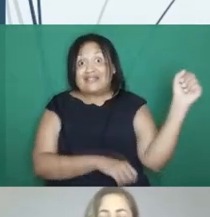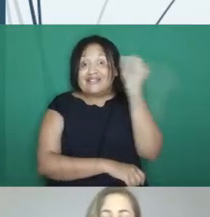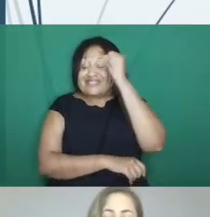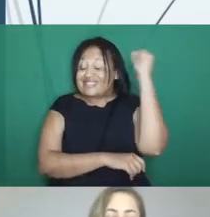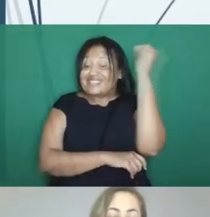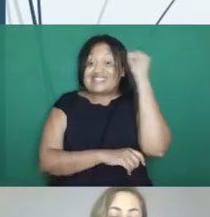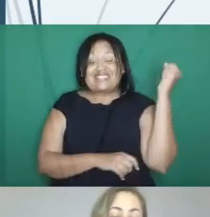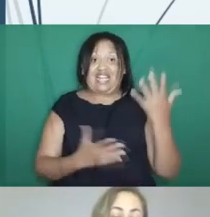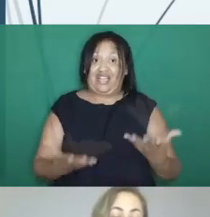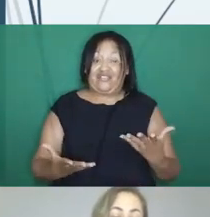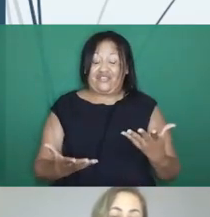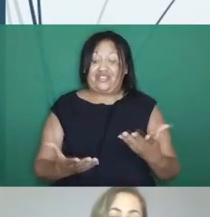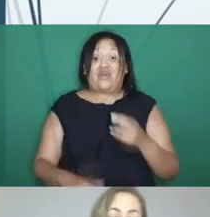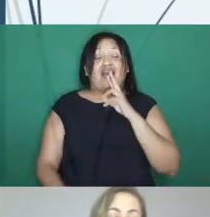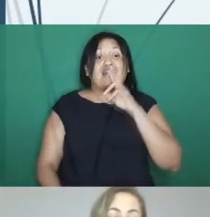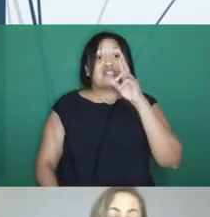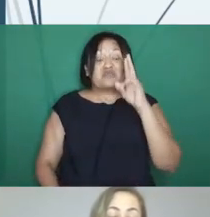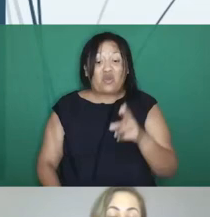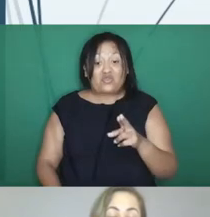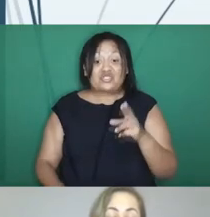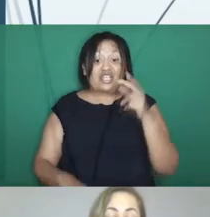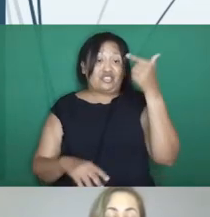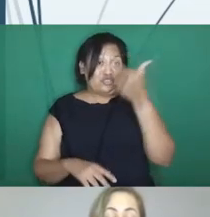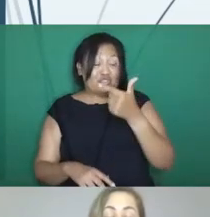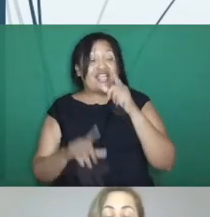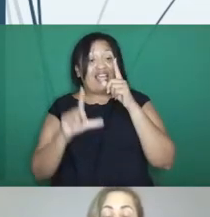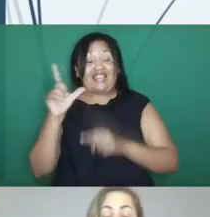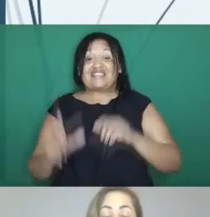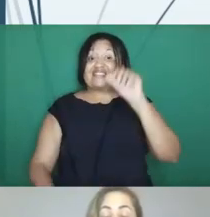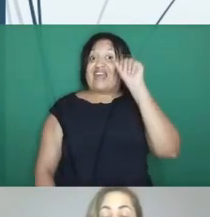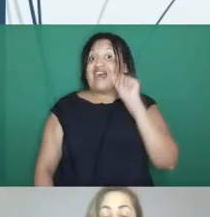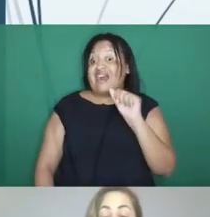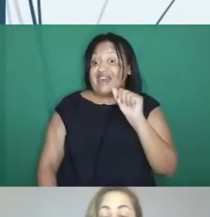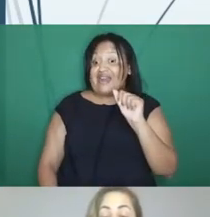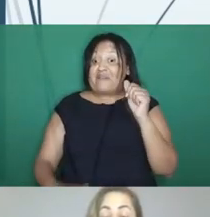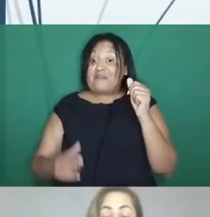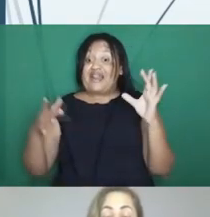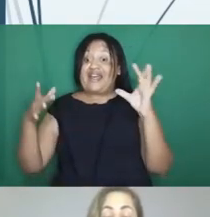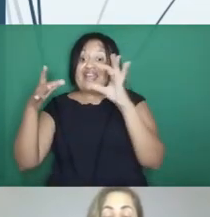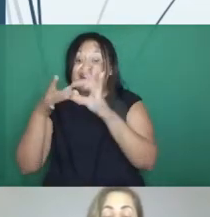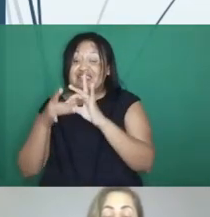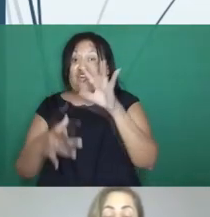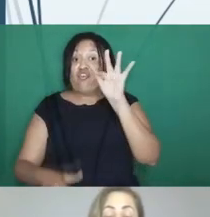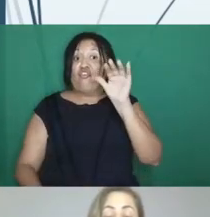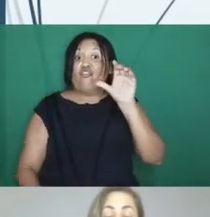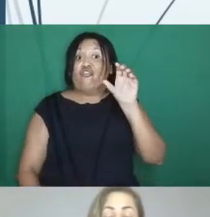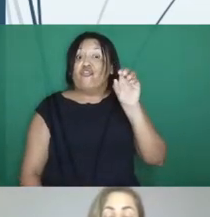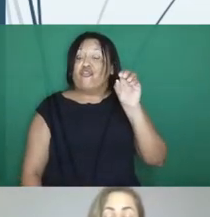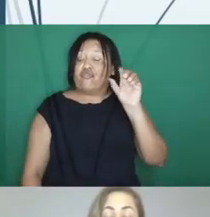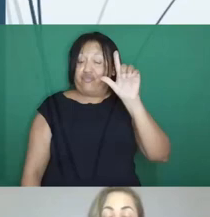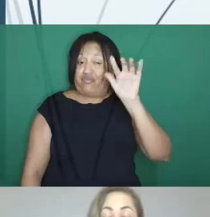Ok então resposta da questão 2 letra A pela relação aqui ó do vocabulário